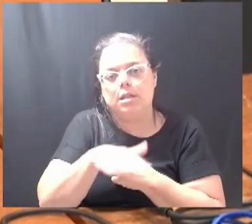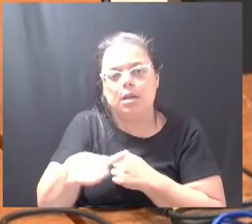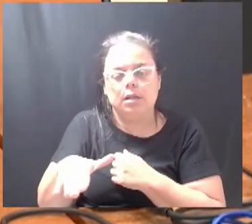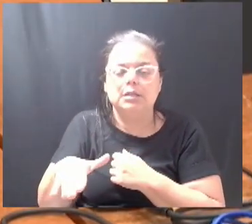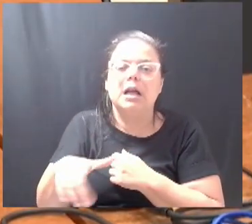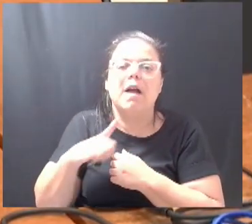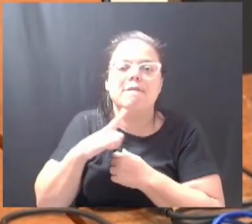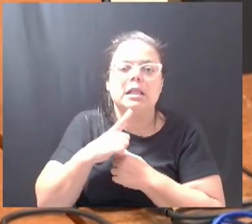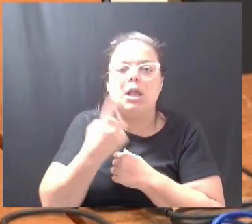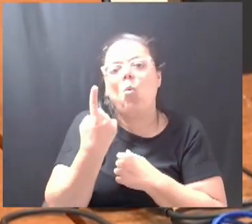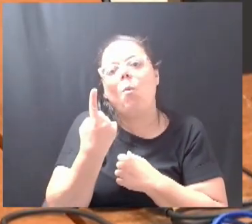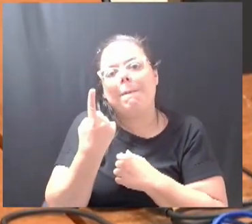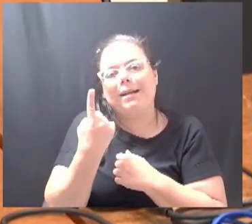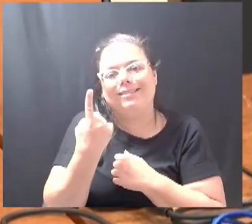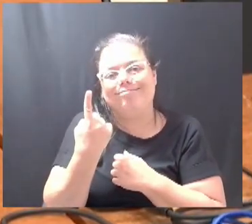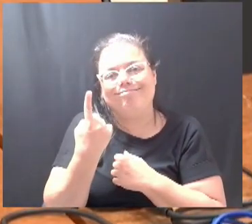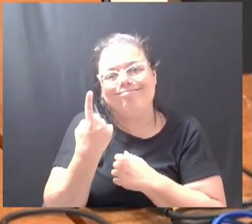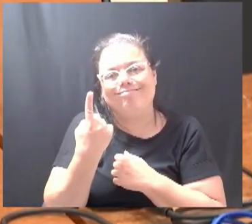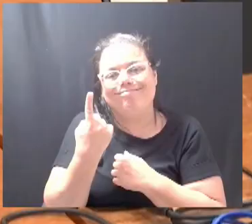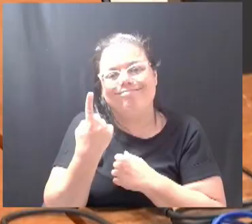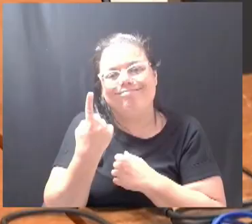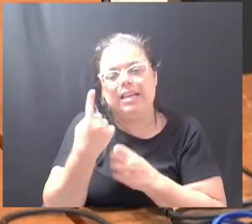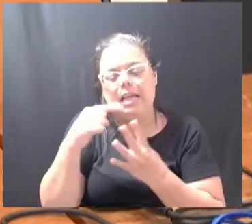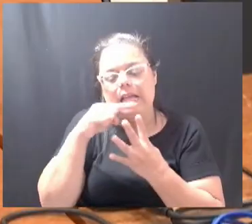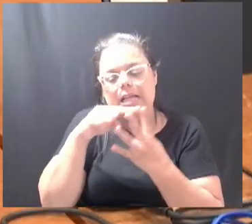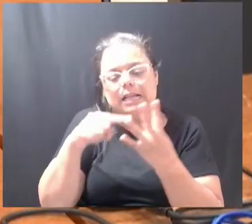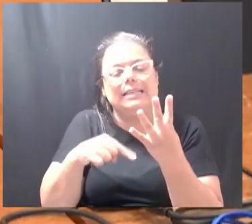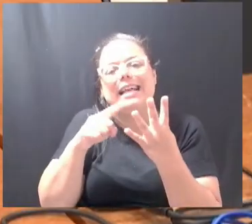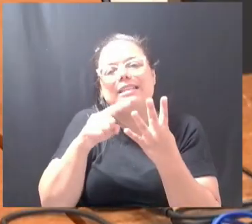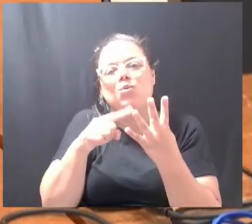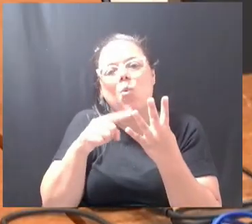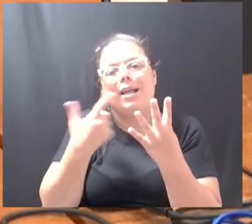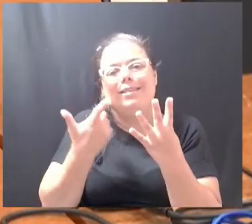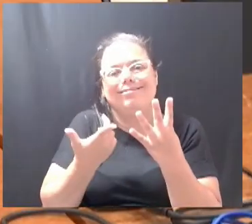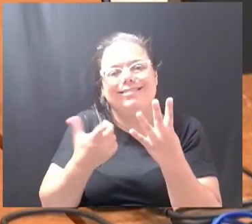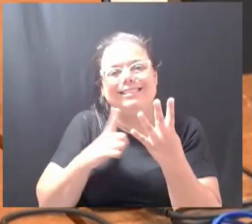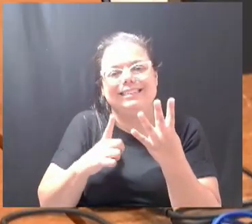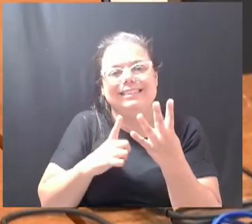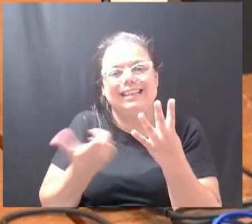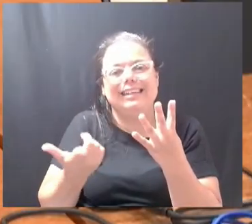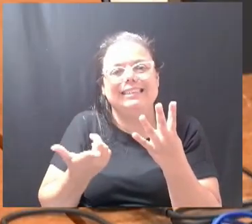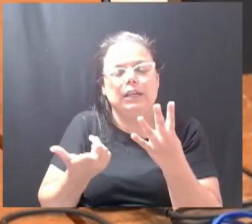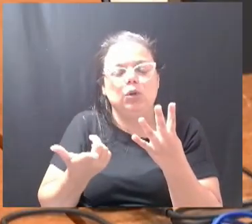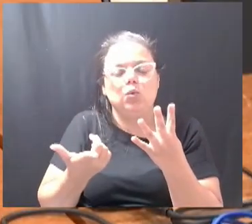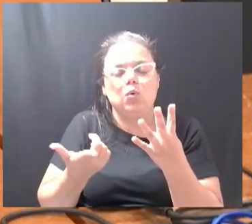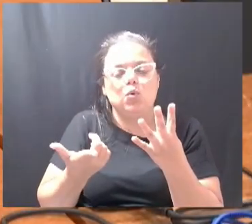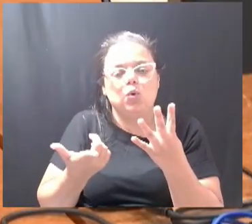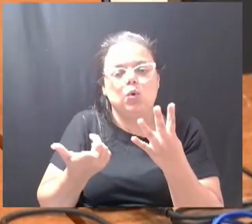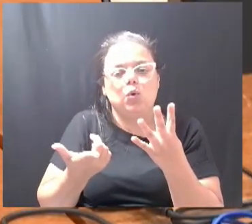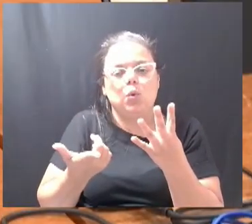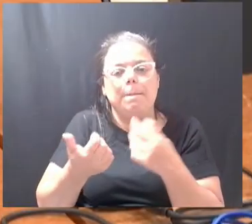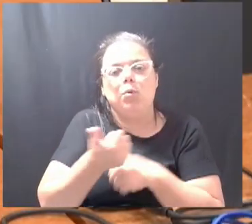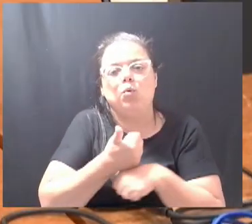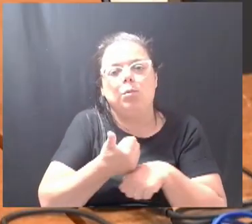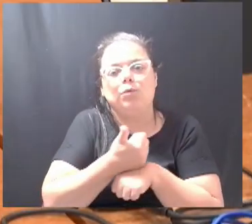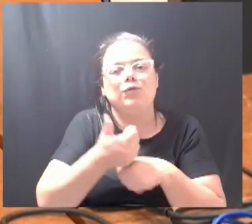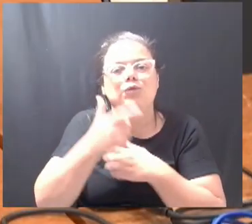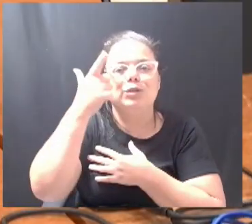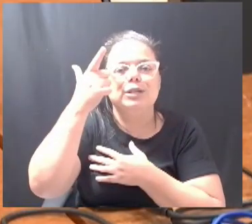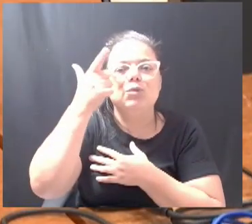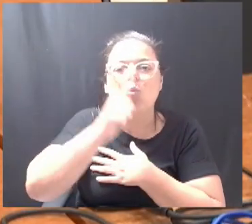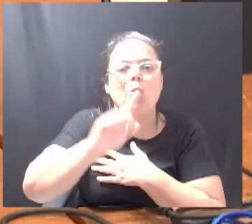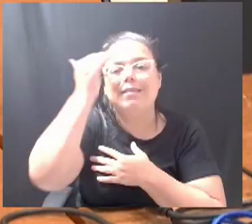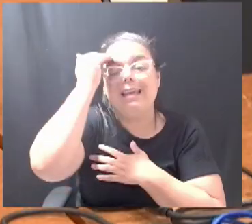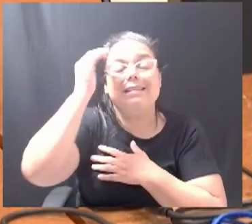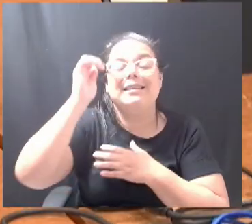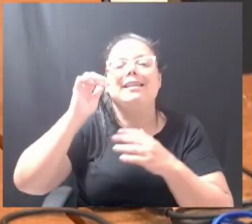às vezes essas 4 estão agravando porque não tem uma conduta adequada por um profissional que não entende de gagueira. Né?